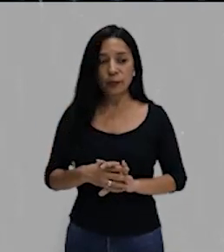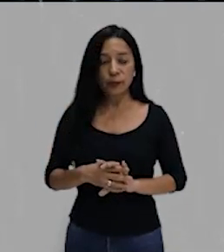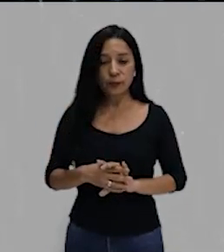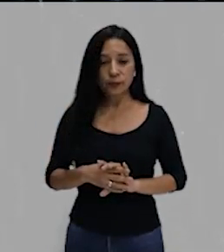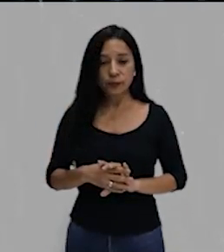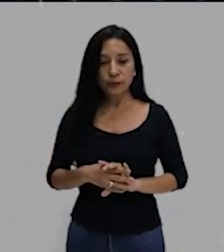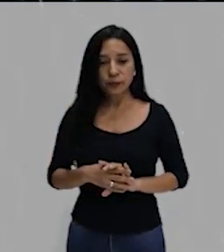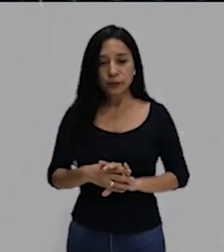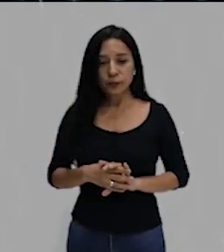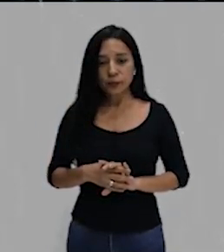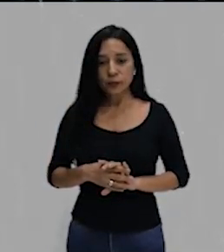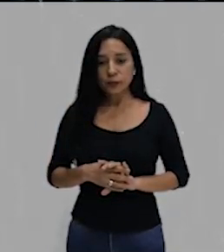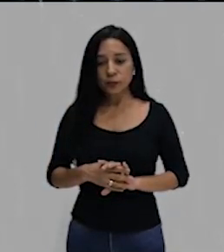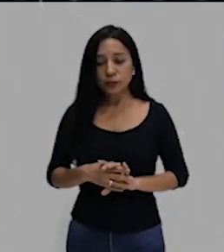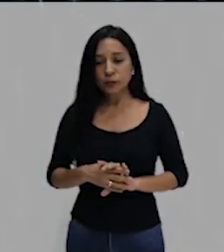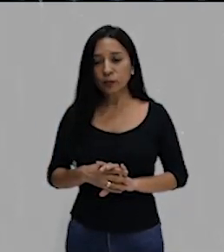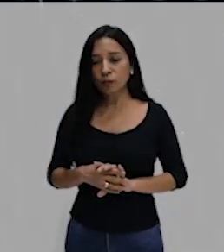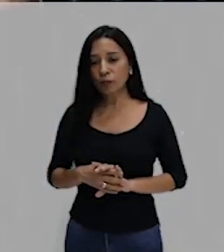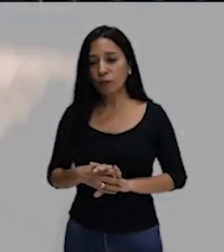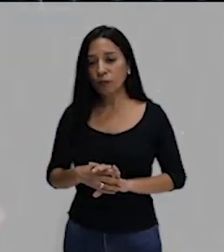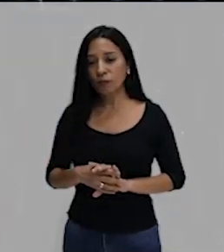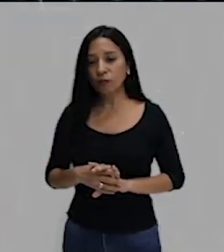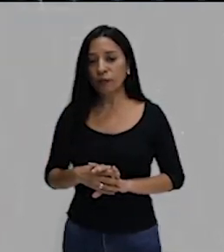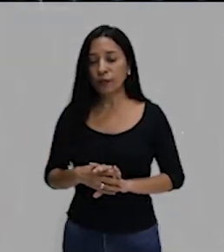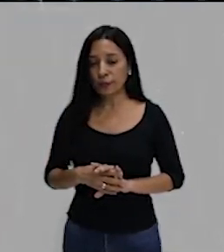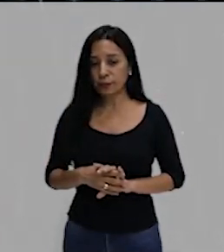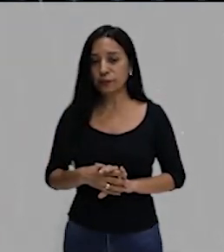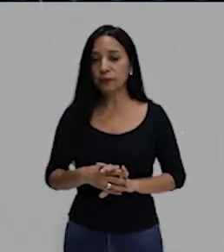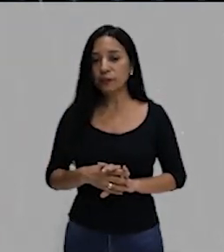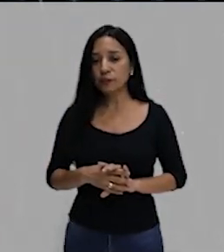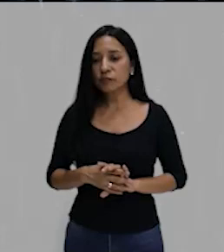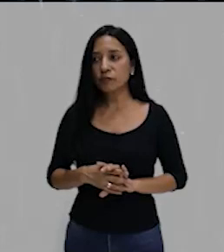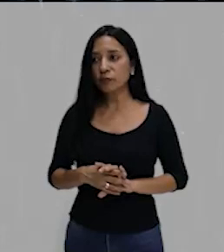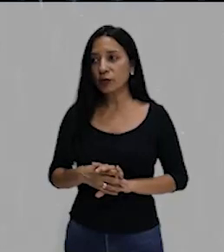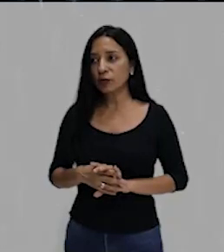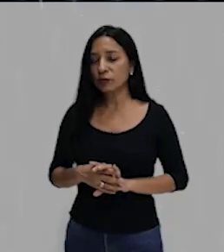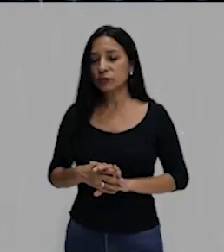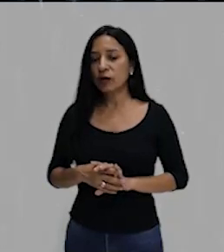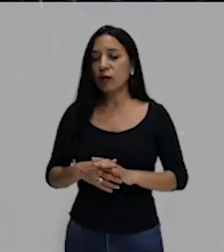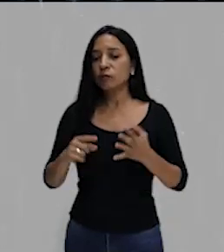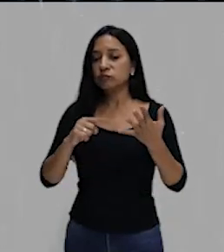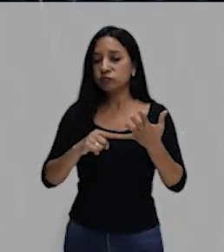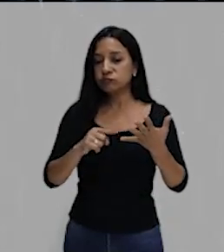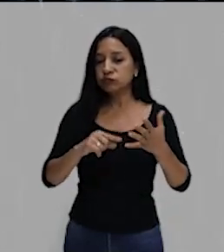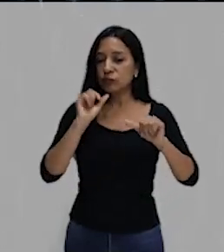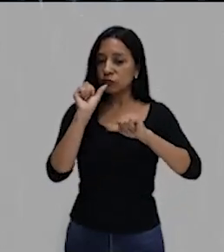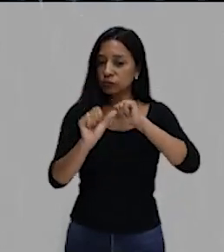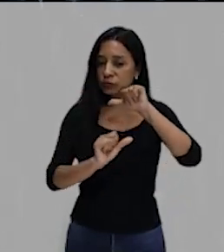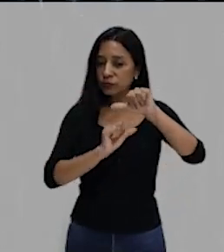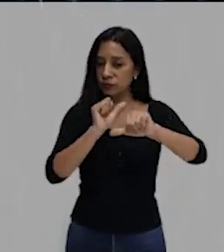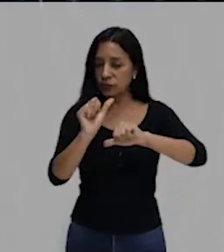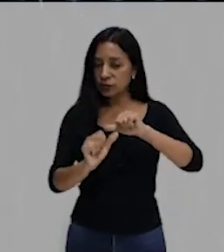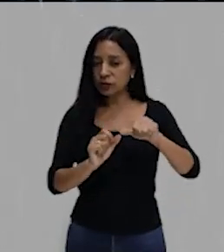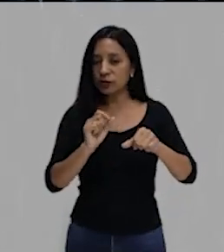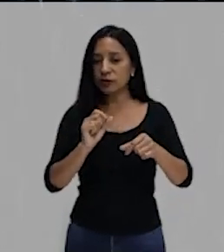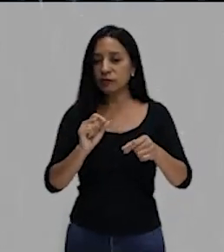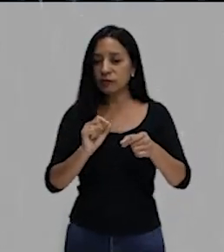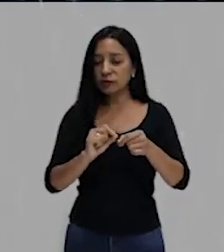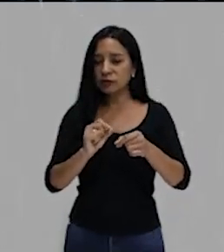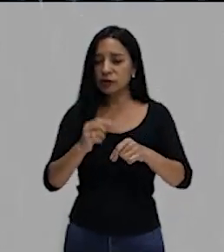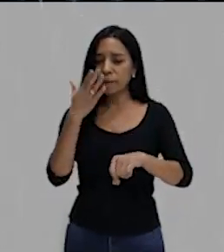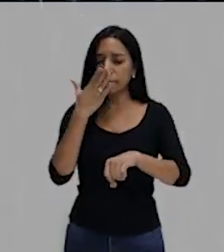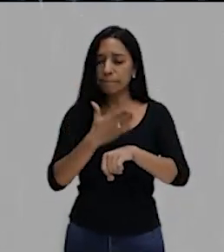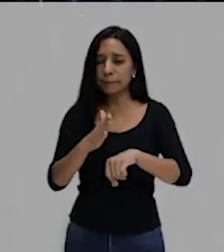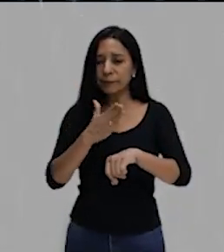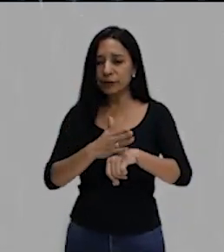limites da capacidade suporte do planeta Terra. Modificar atitudes e práticas